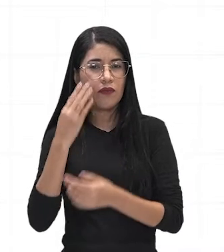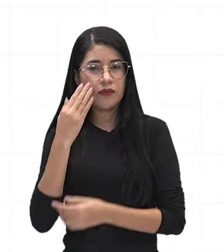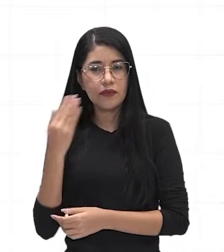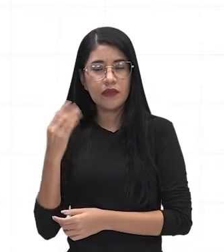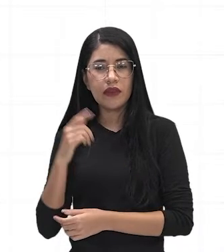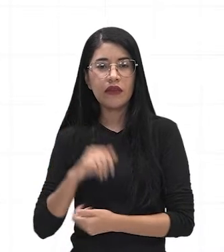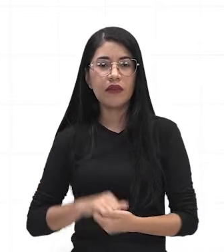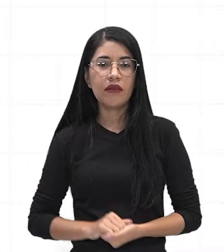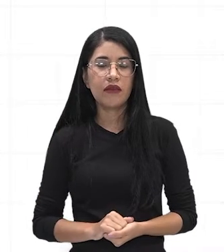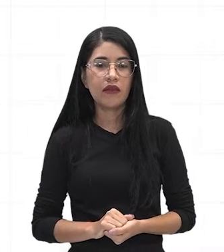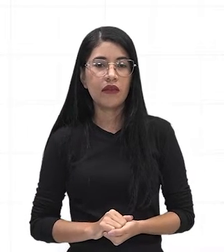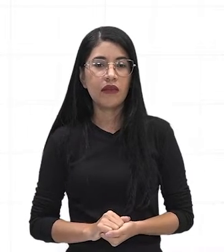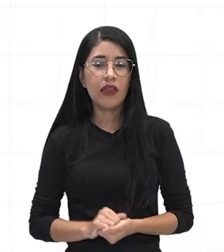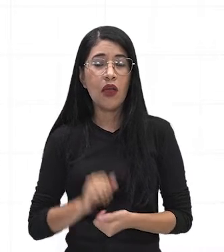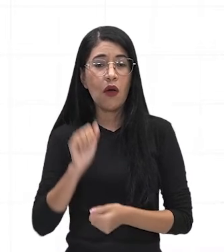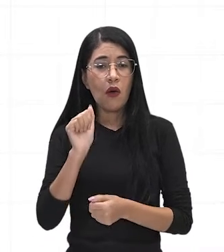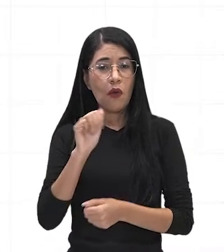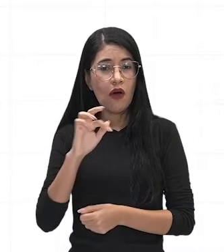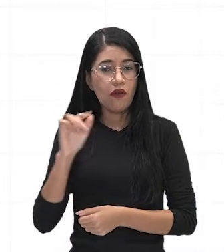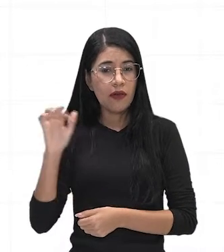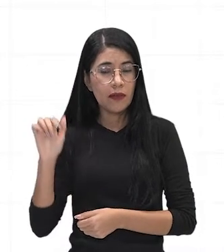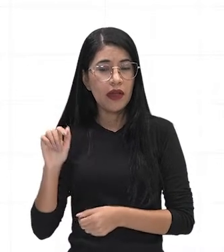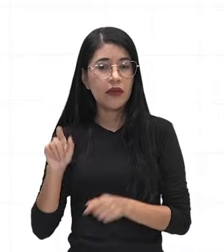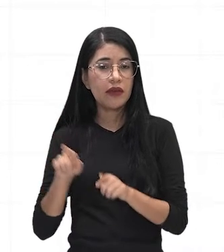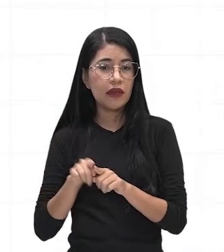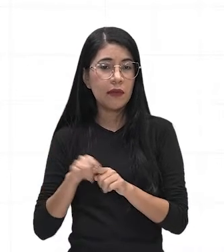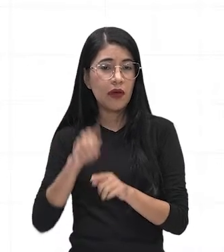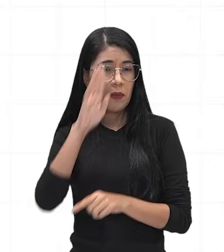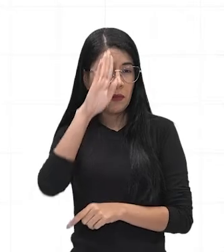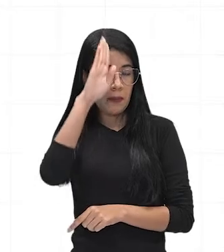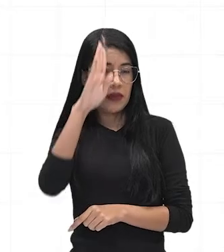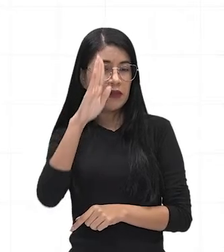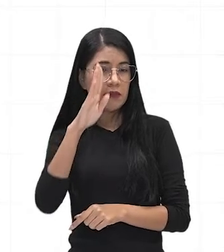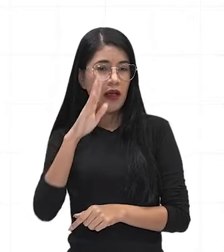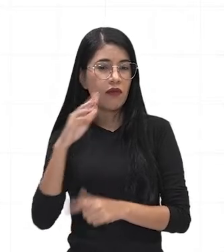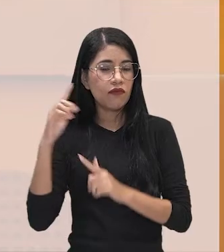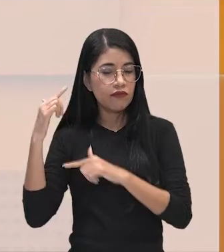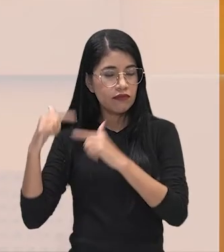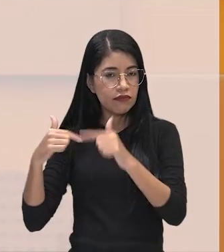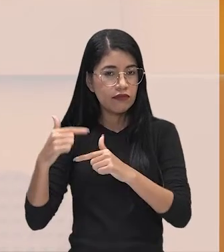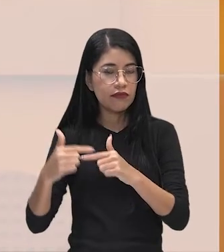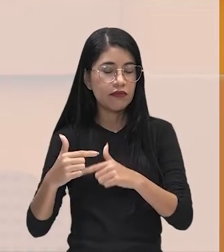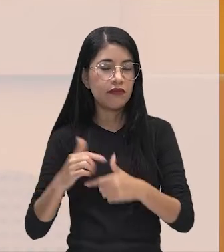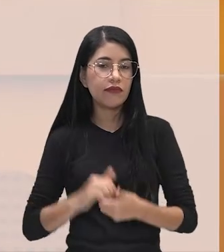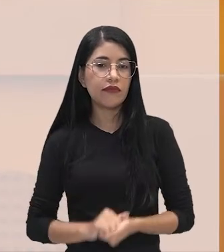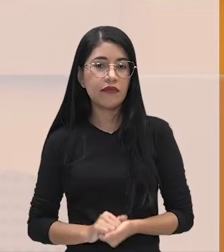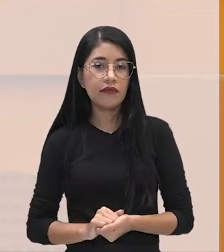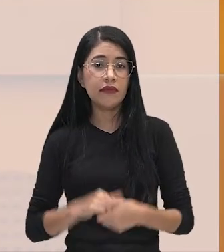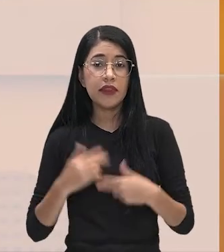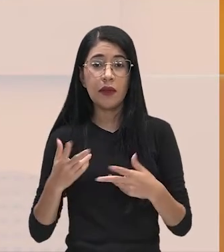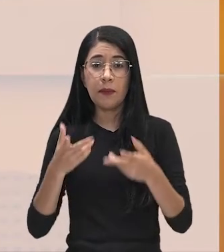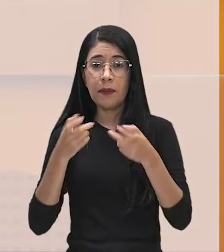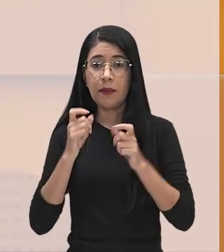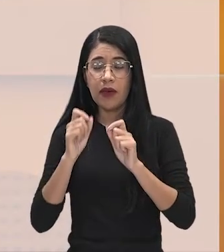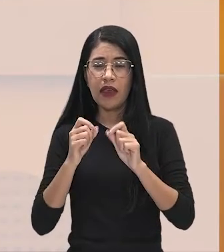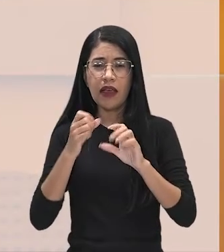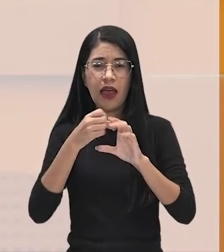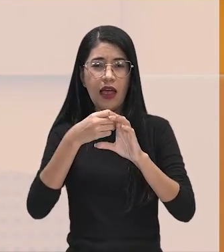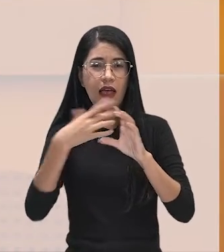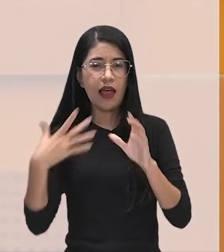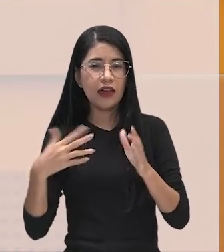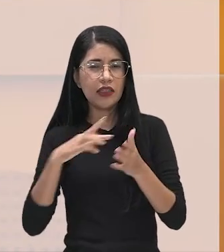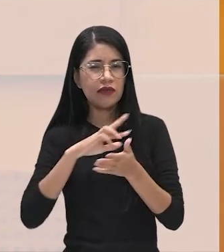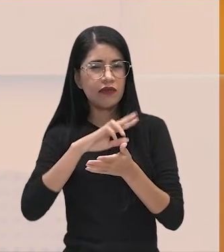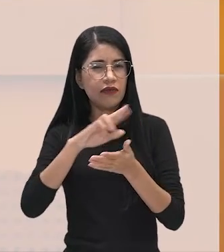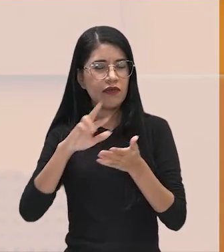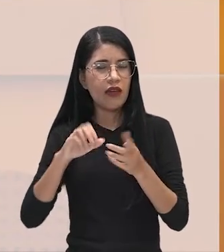e Sidon. O alfabeto fonético é um dos seus principais legados. Olha só, então a gente acaba de caracterizar essa